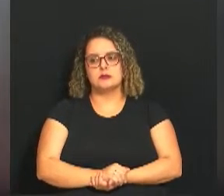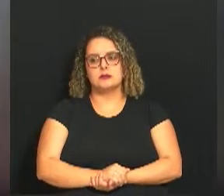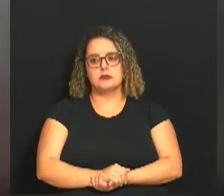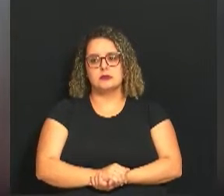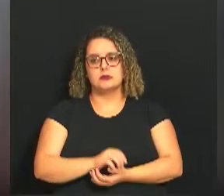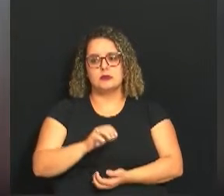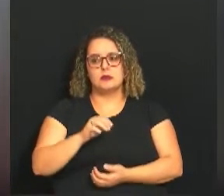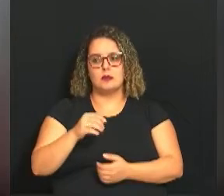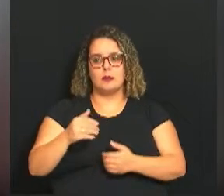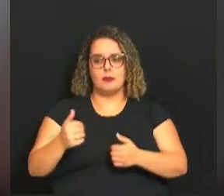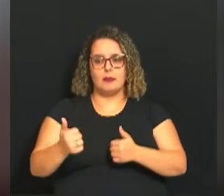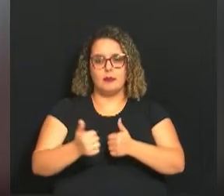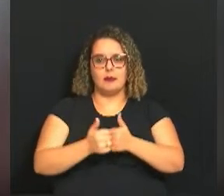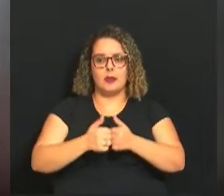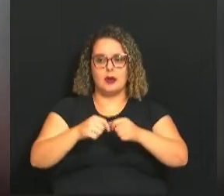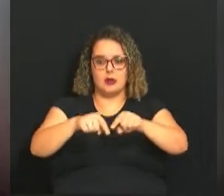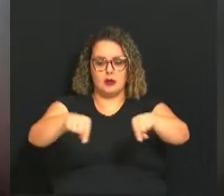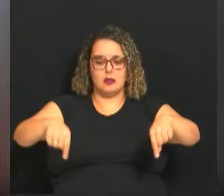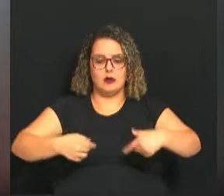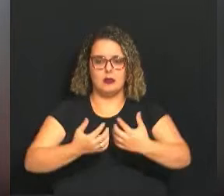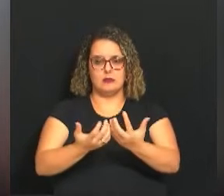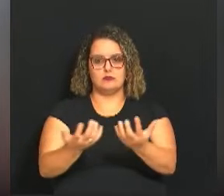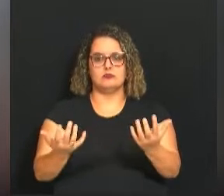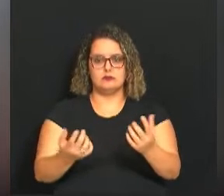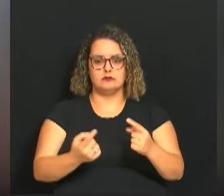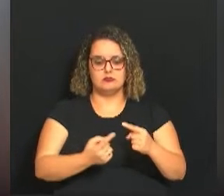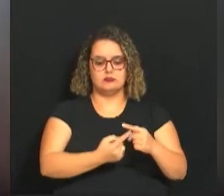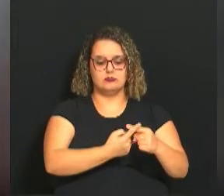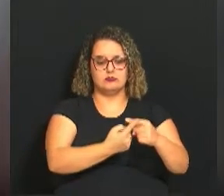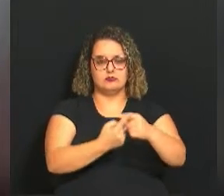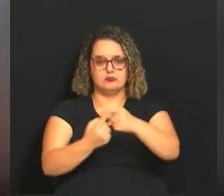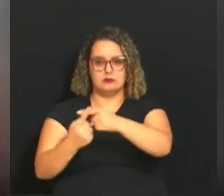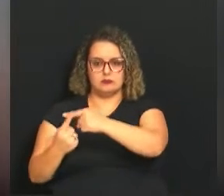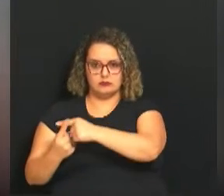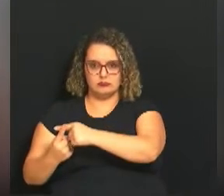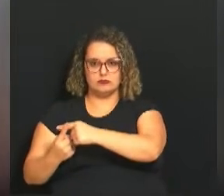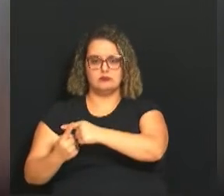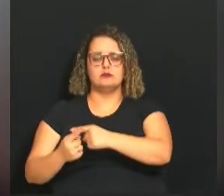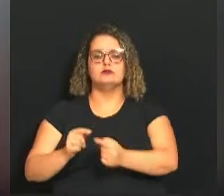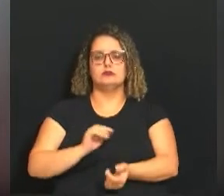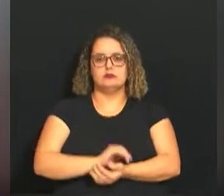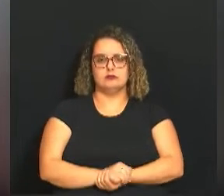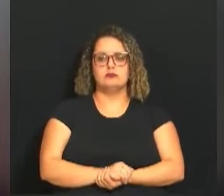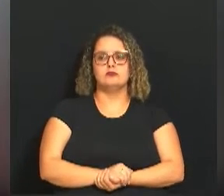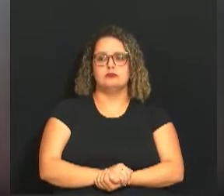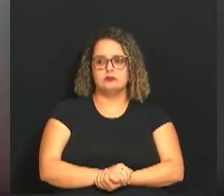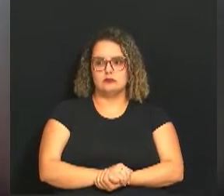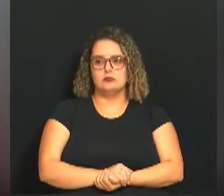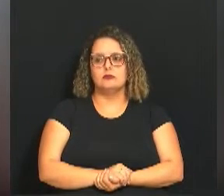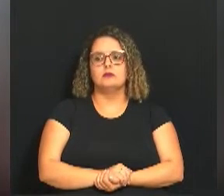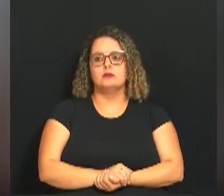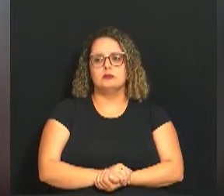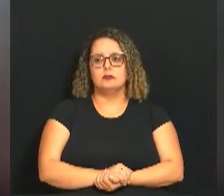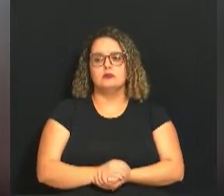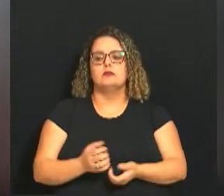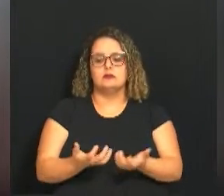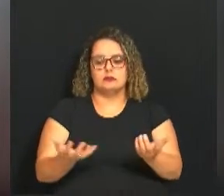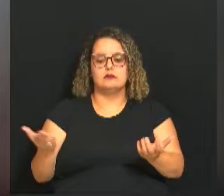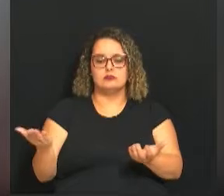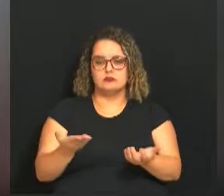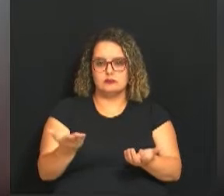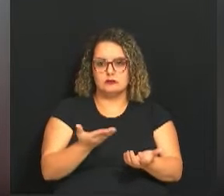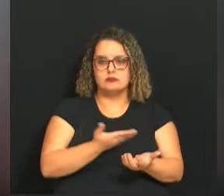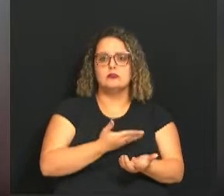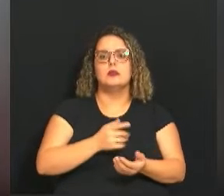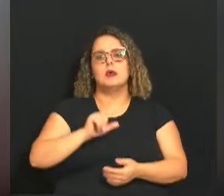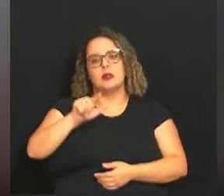ao cemitério Parque das Flores, está muito alto o mato, já cortaram. Esse vereador vai agradecer pela indicação que fez ao órgão